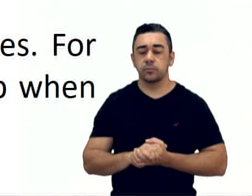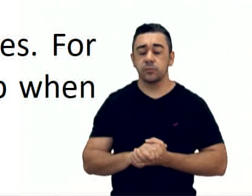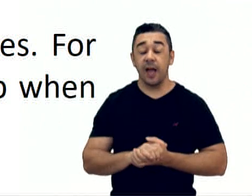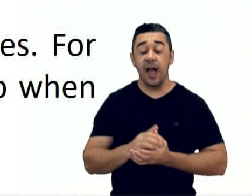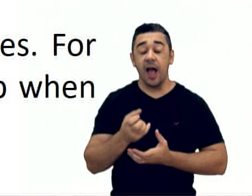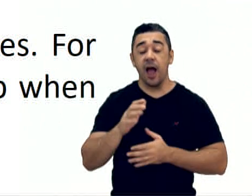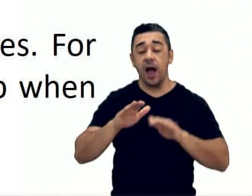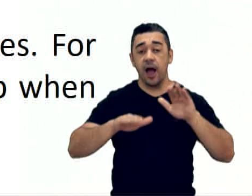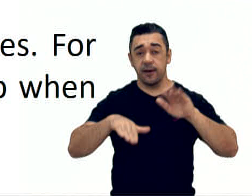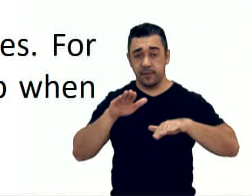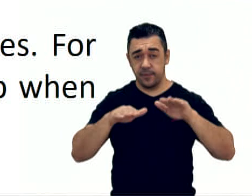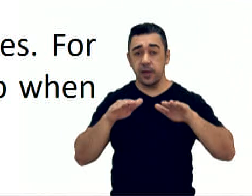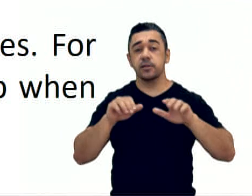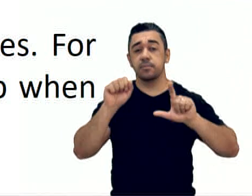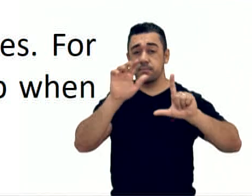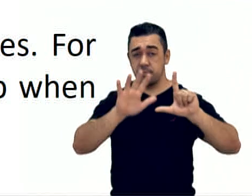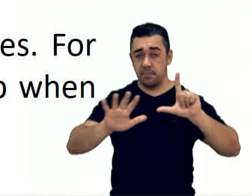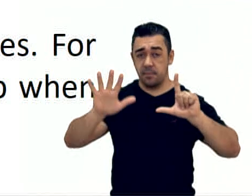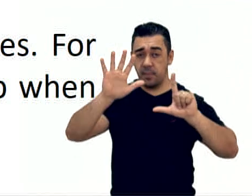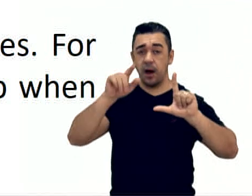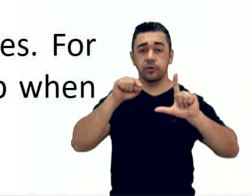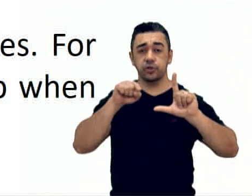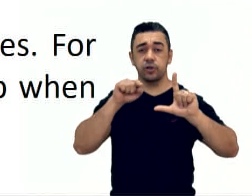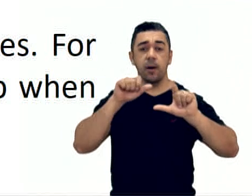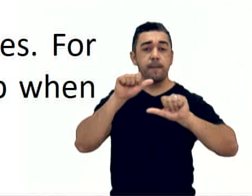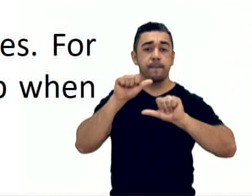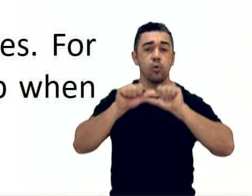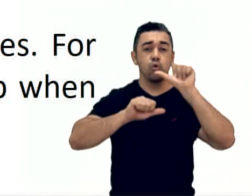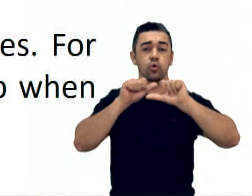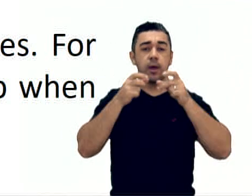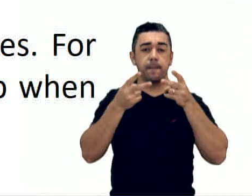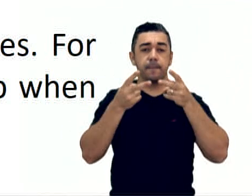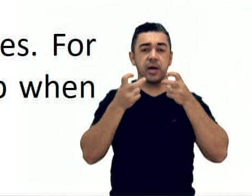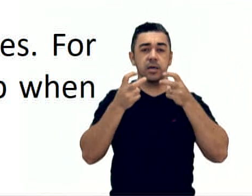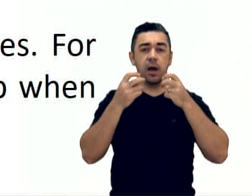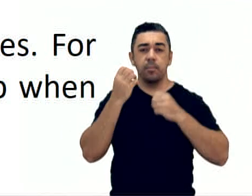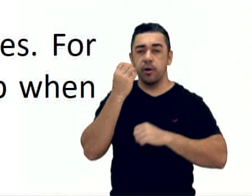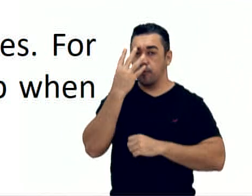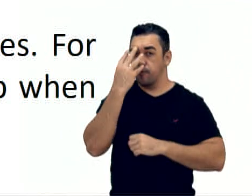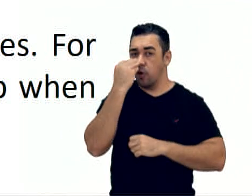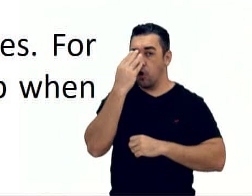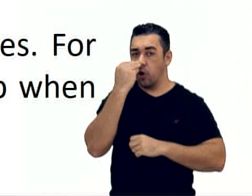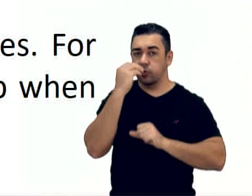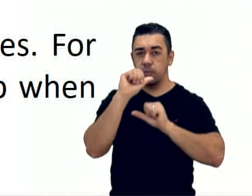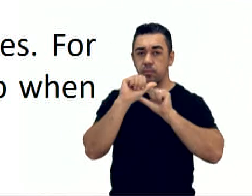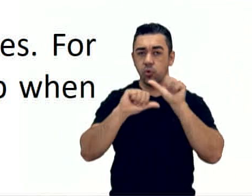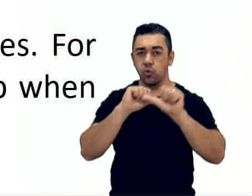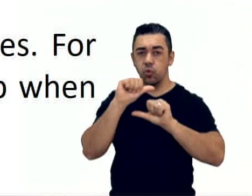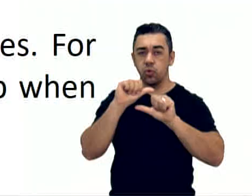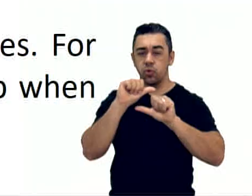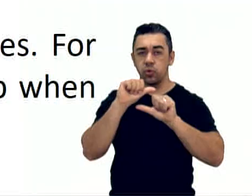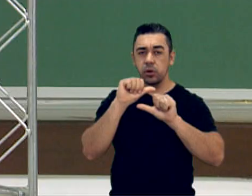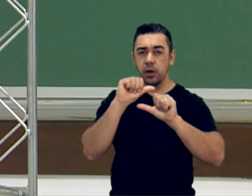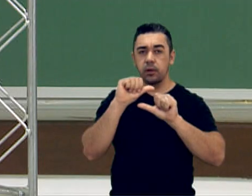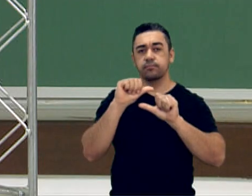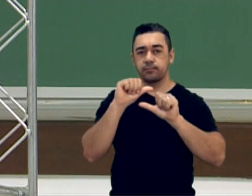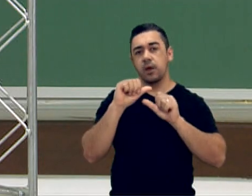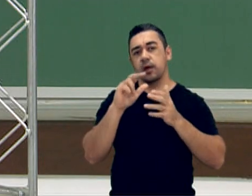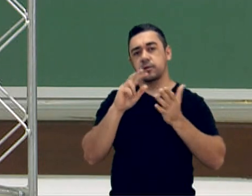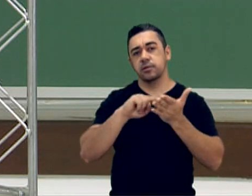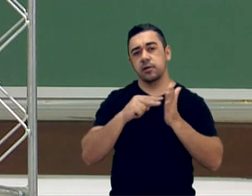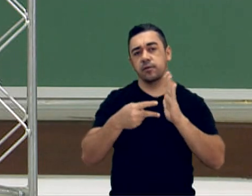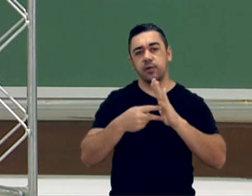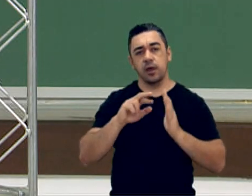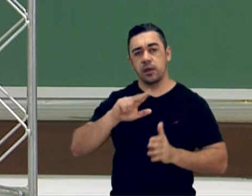Muitas imagens, elas são alteradas e você percebe que ela está diferente. Já é um sinal de que ela não é